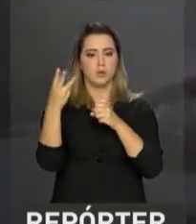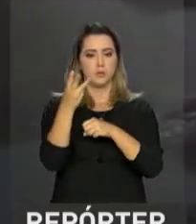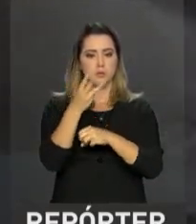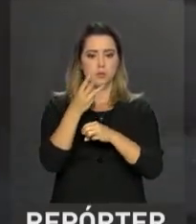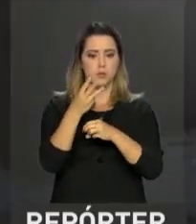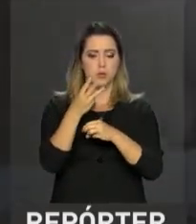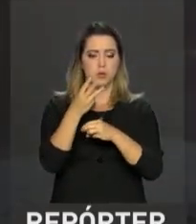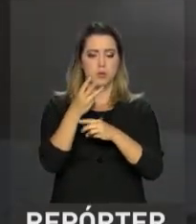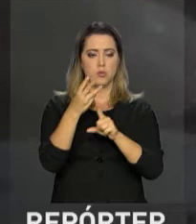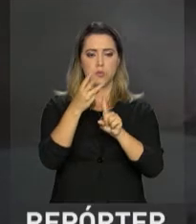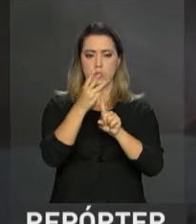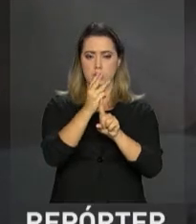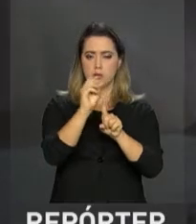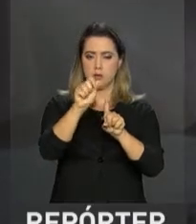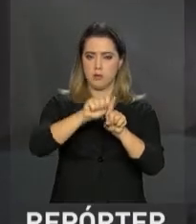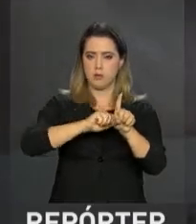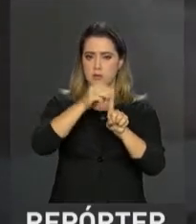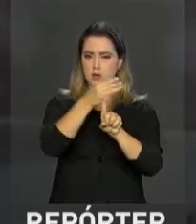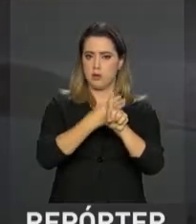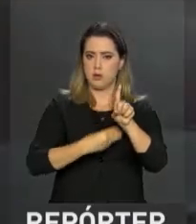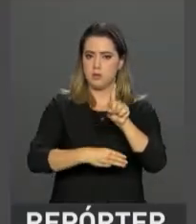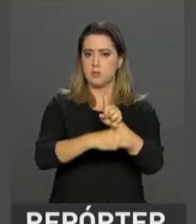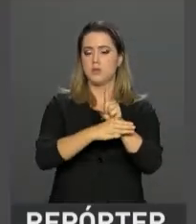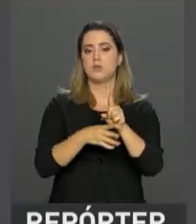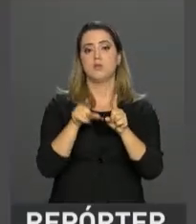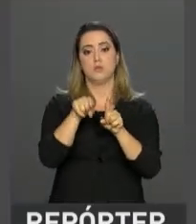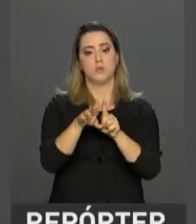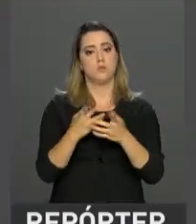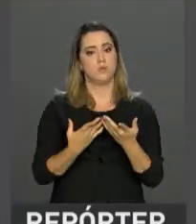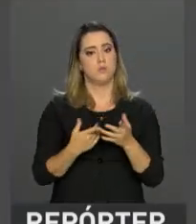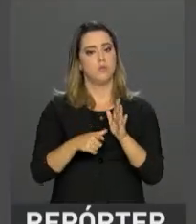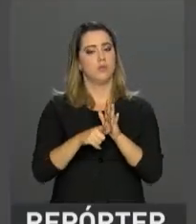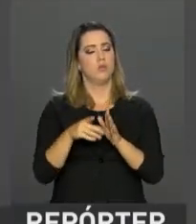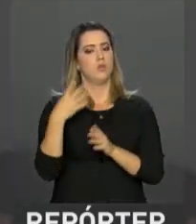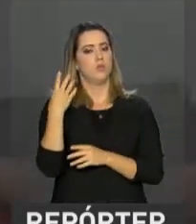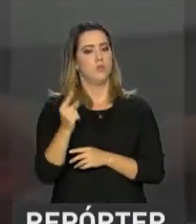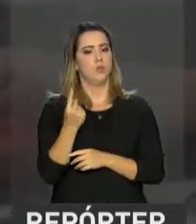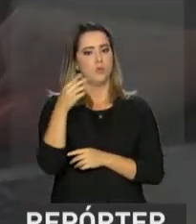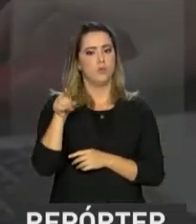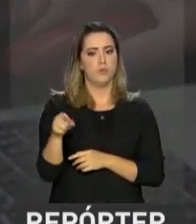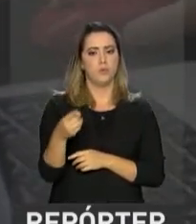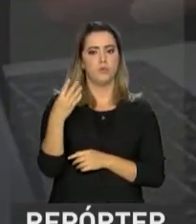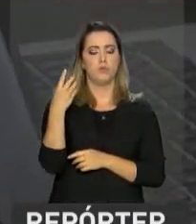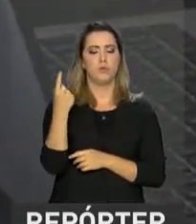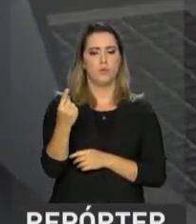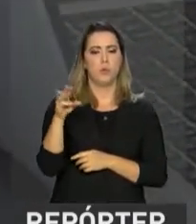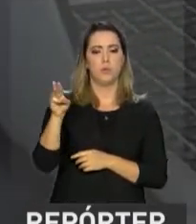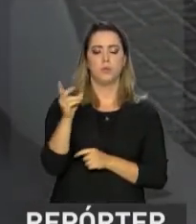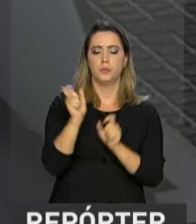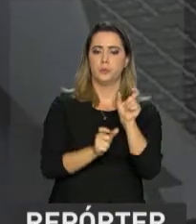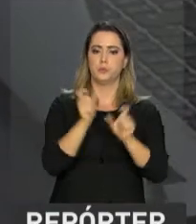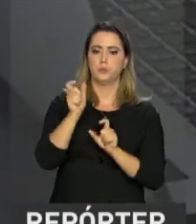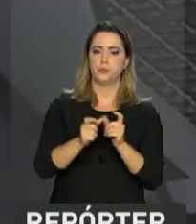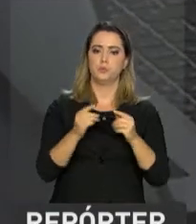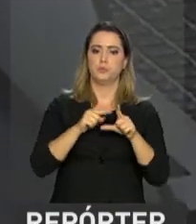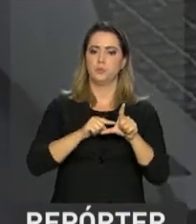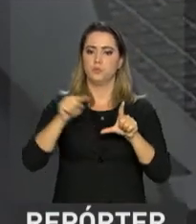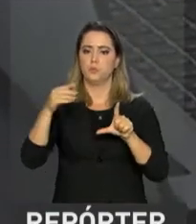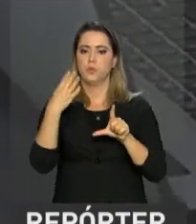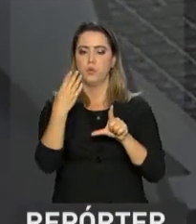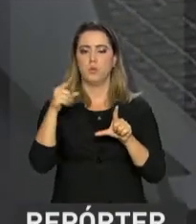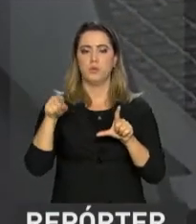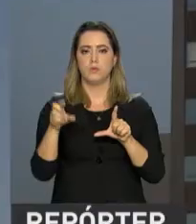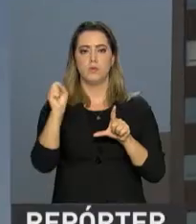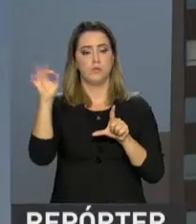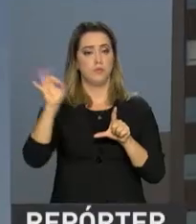e em cerca de um milhão de pessoas 4,8 por cento com relação ao mesmo período de 2010